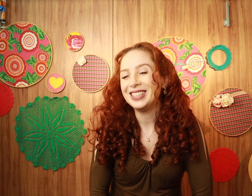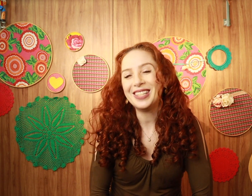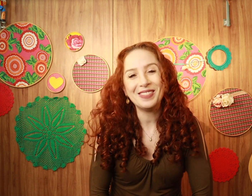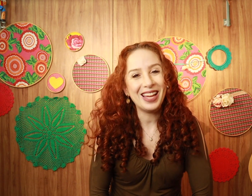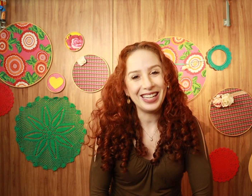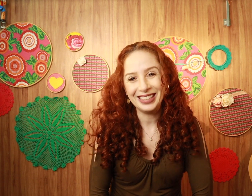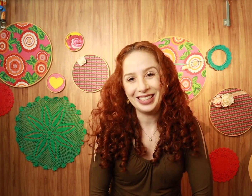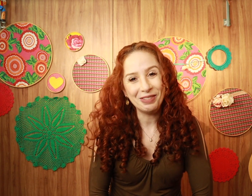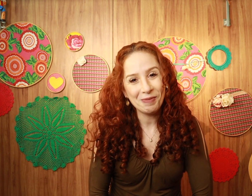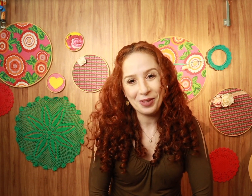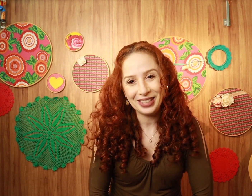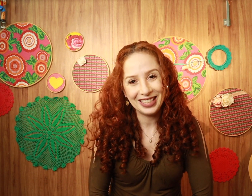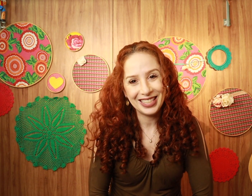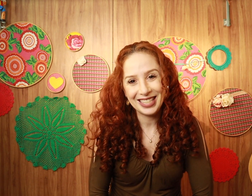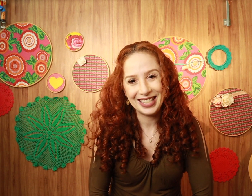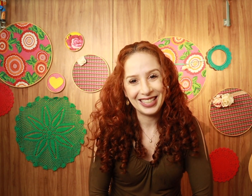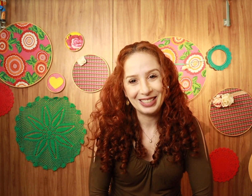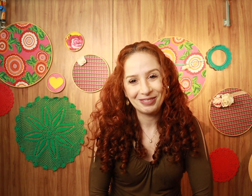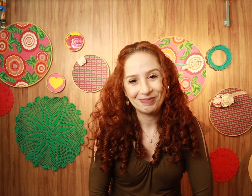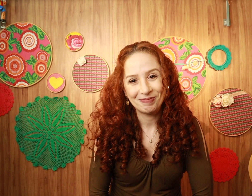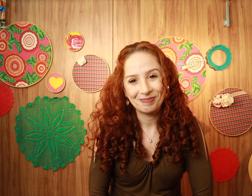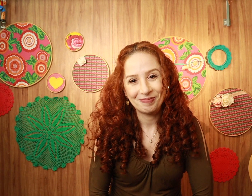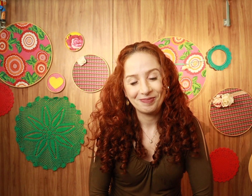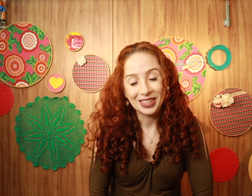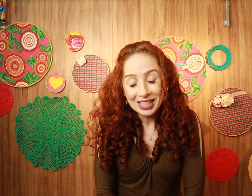aquilo não era tão importante assim.